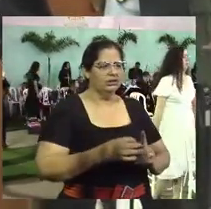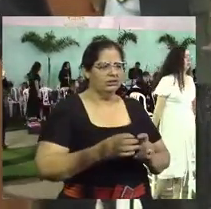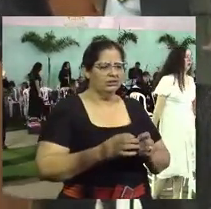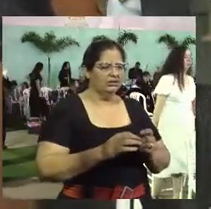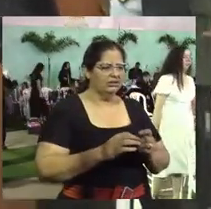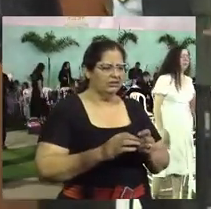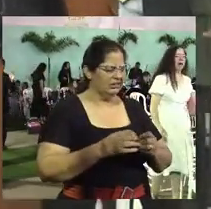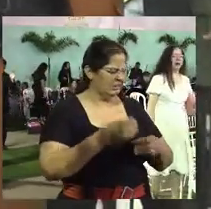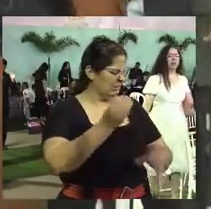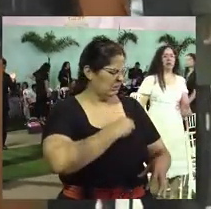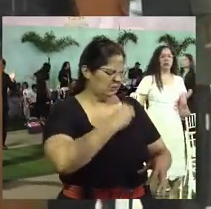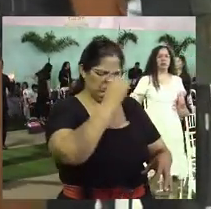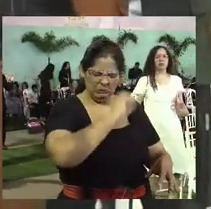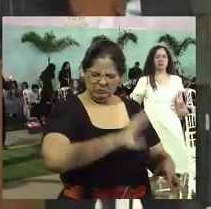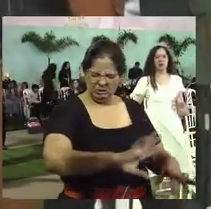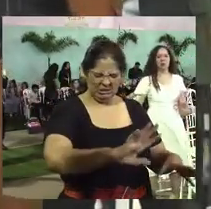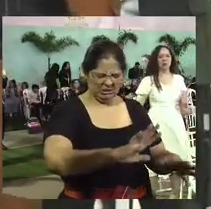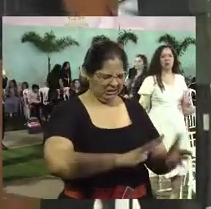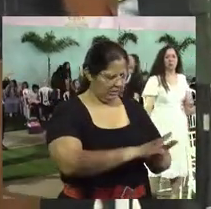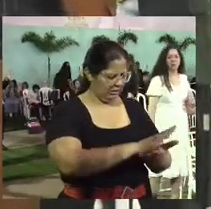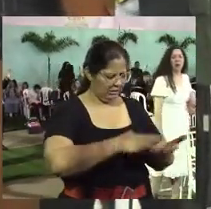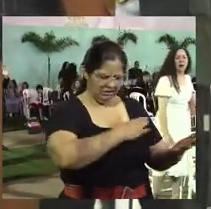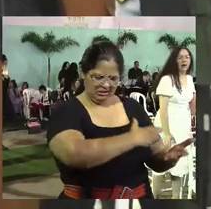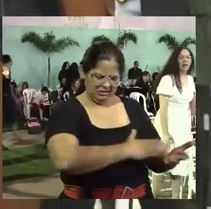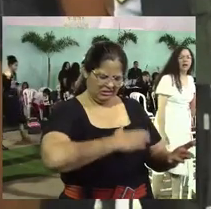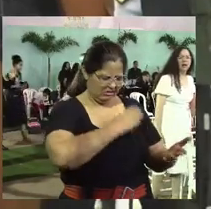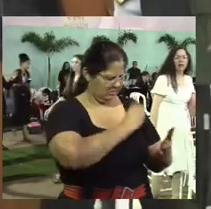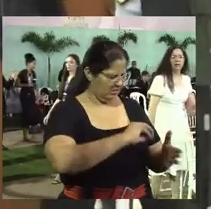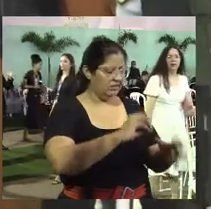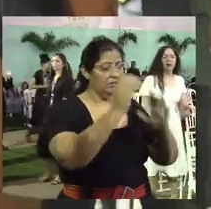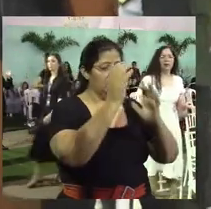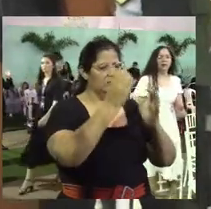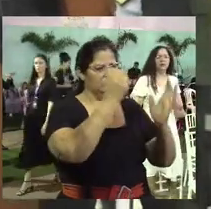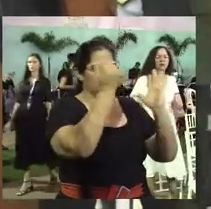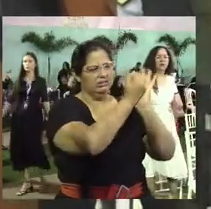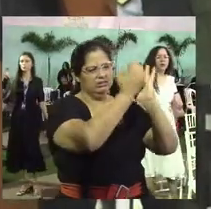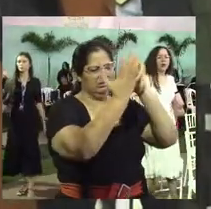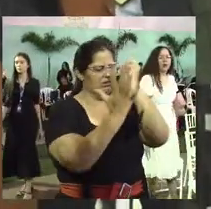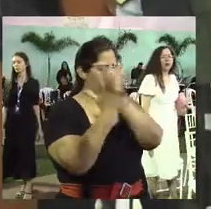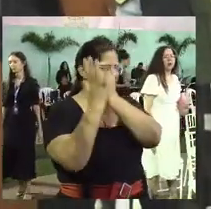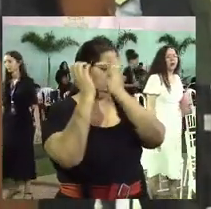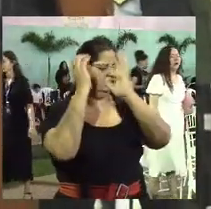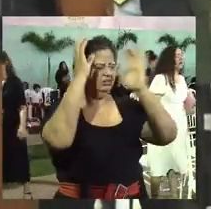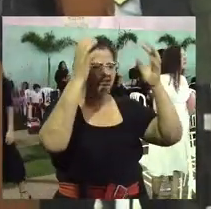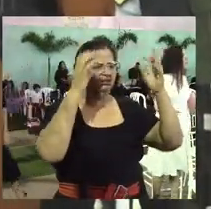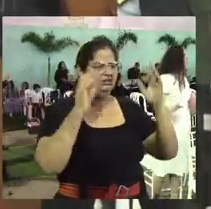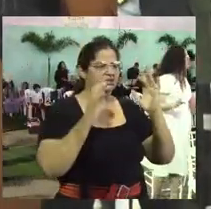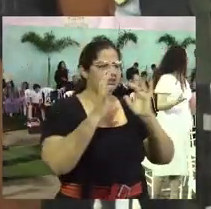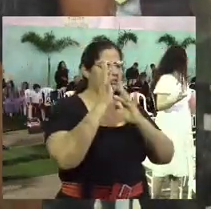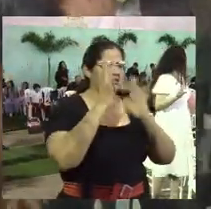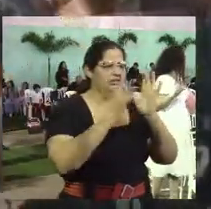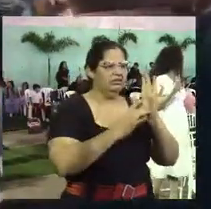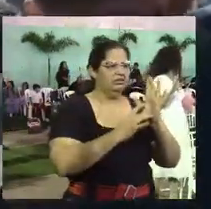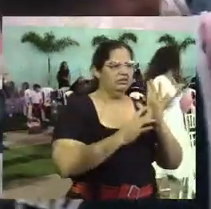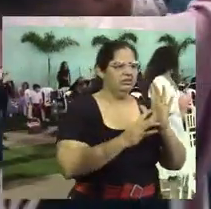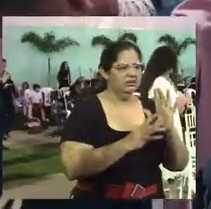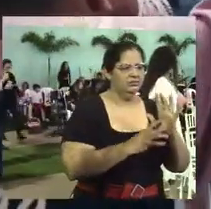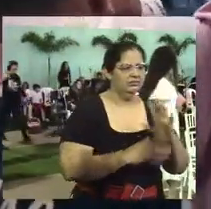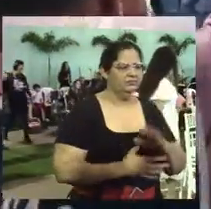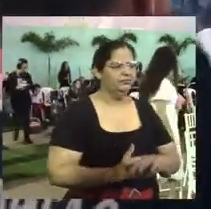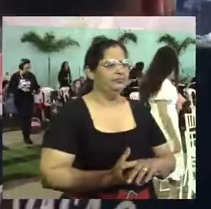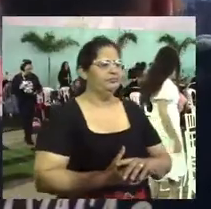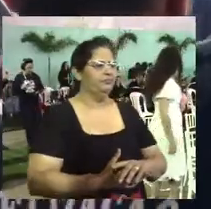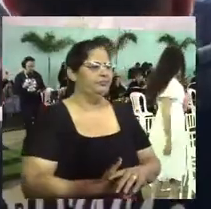sai todo o pecado seja lavado Pelo Sangue de Jesus receba poder a banda Pode adorar cantando Por favor